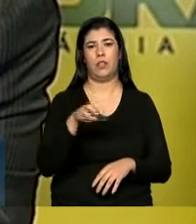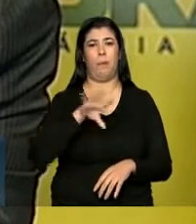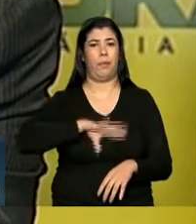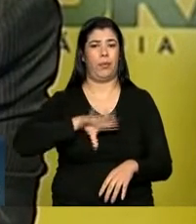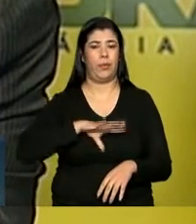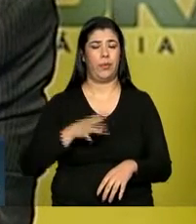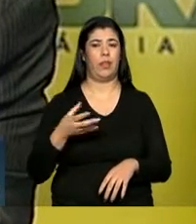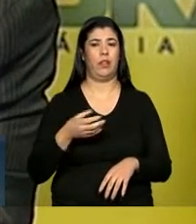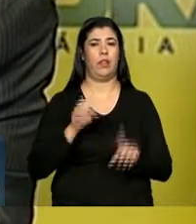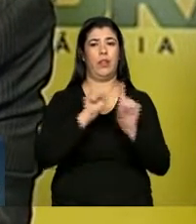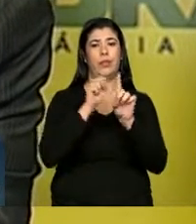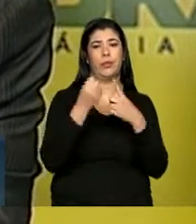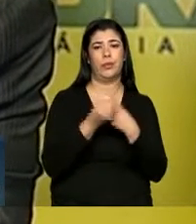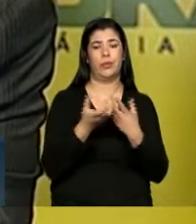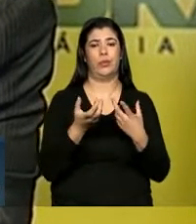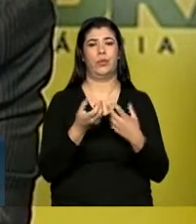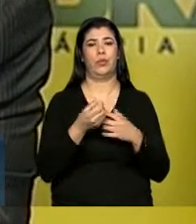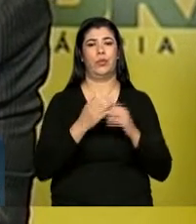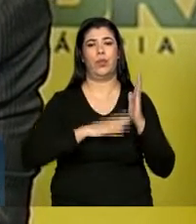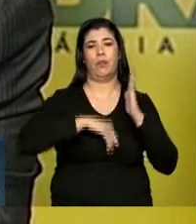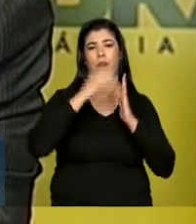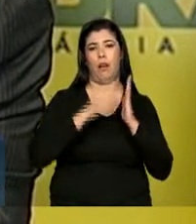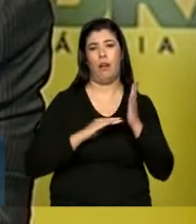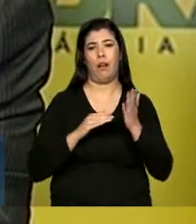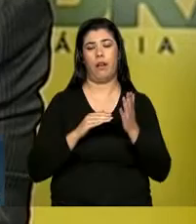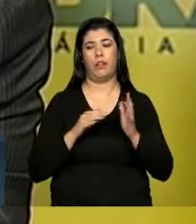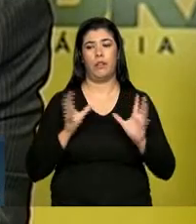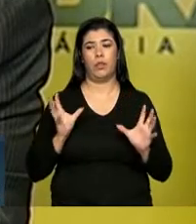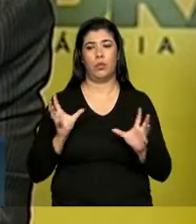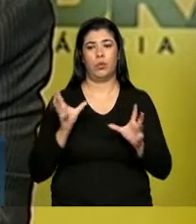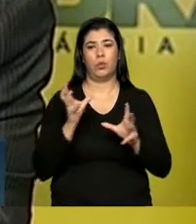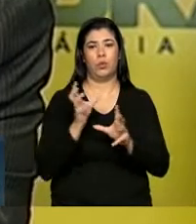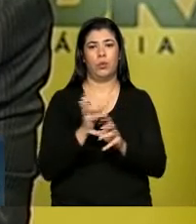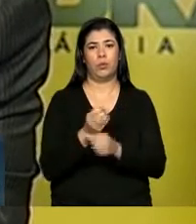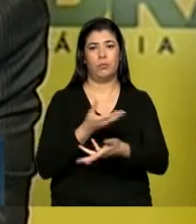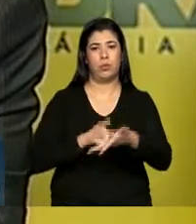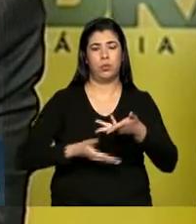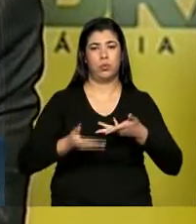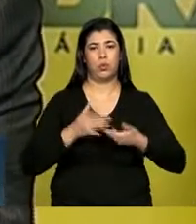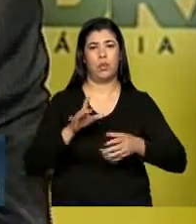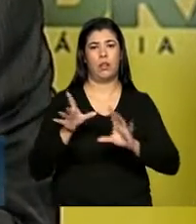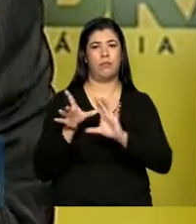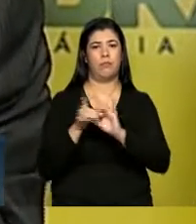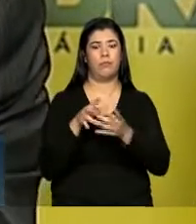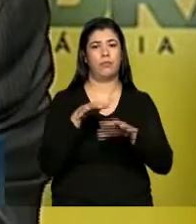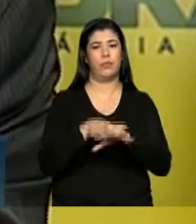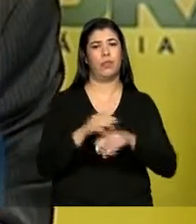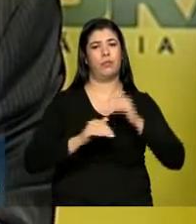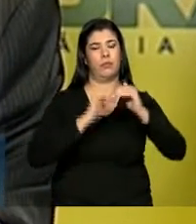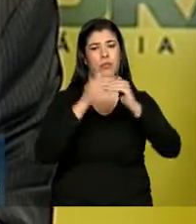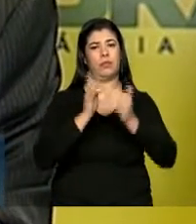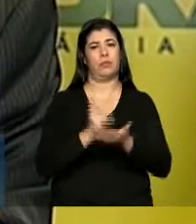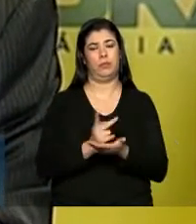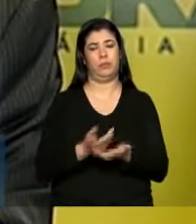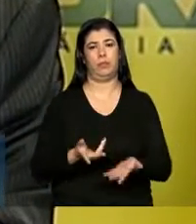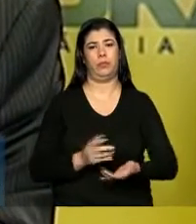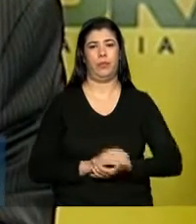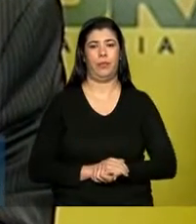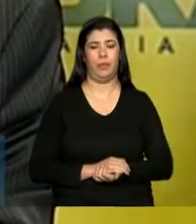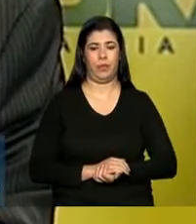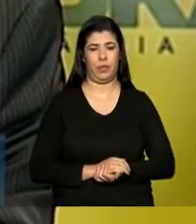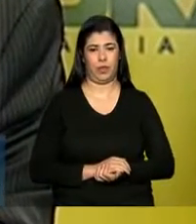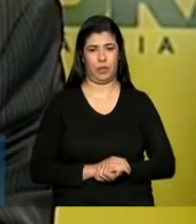sociologia, artes, articulado, você tem um ganho extraordinário de avanço. Bom, ministro, é isso, só